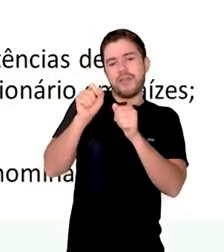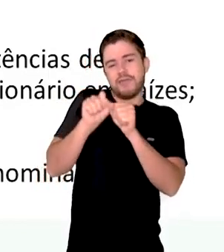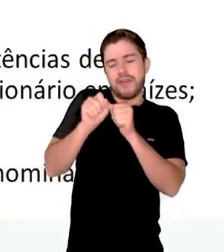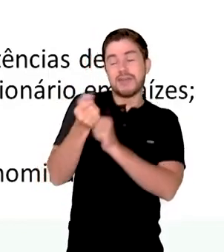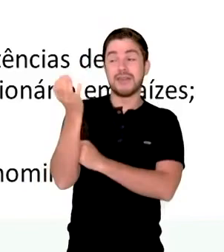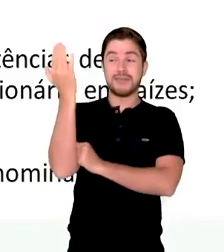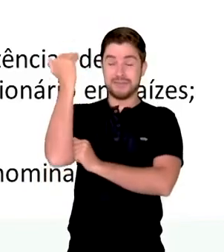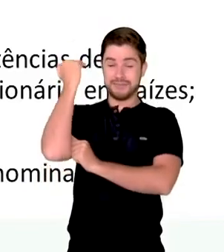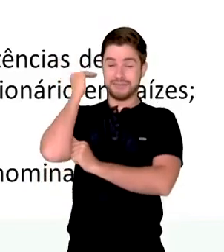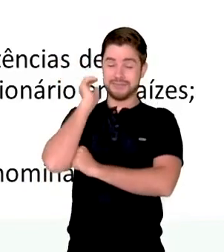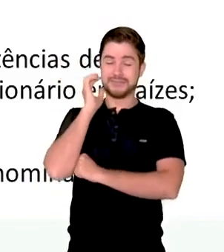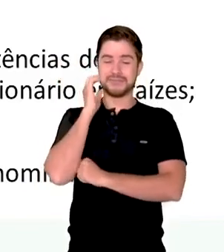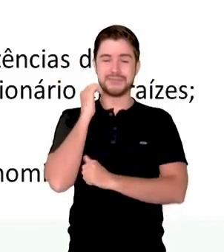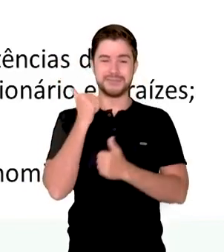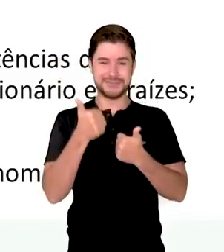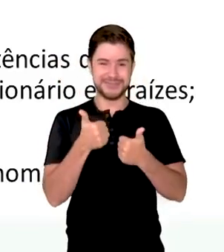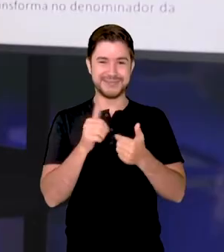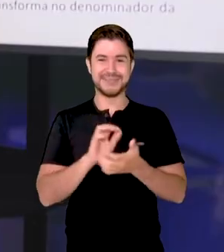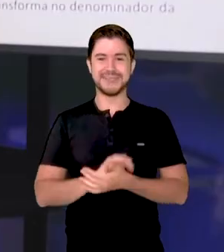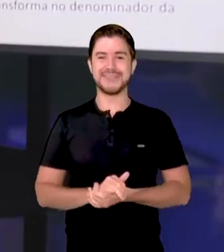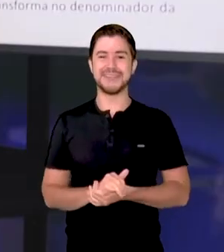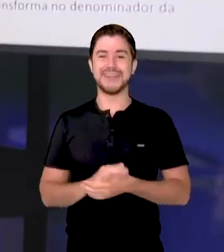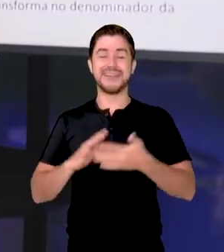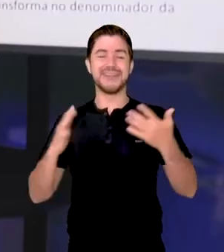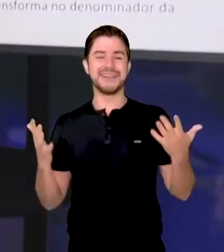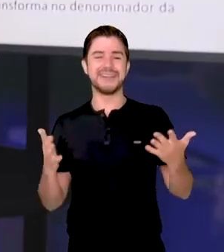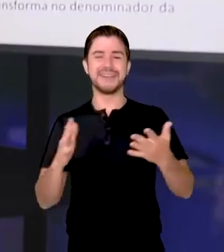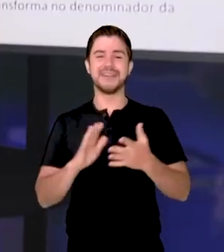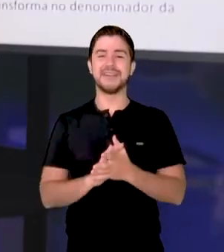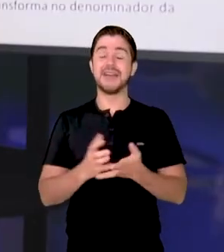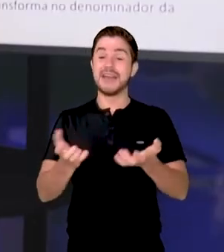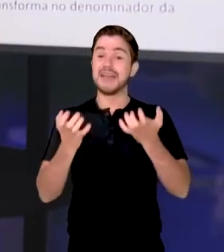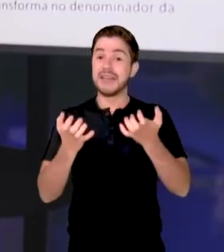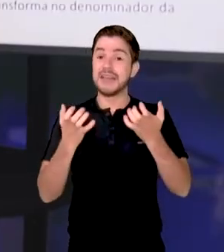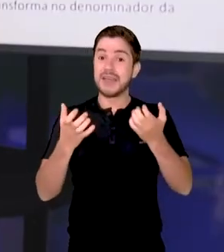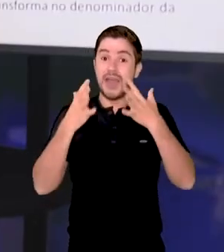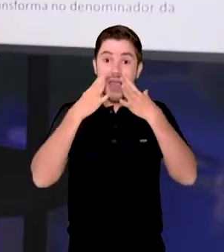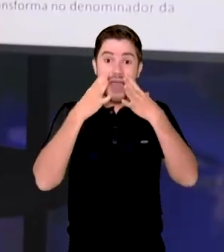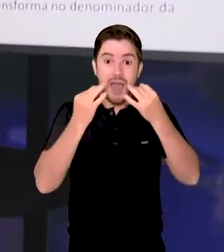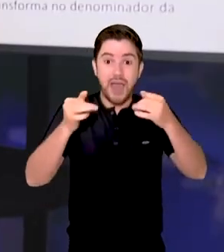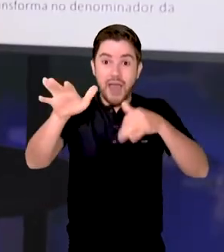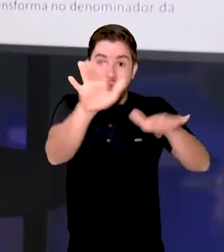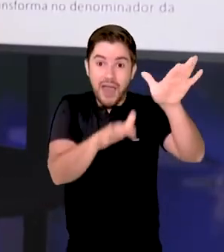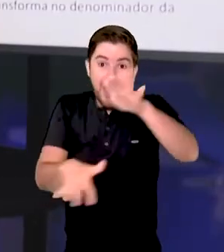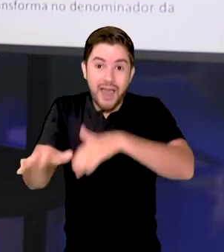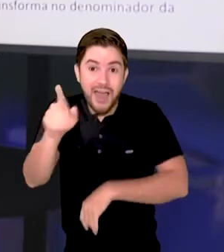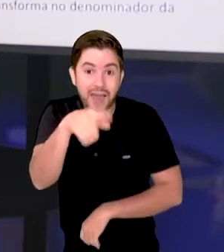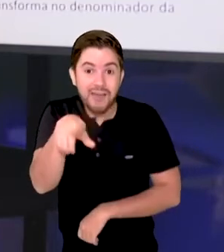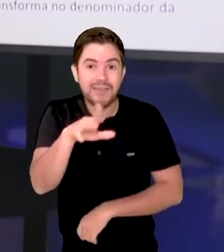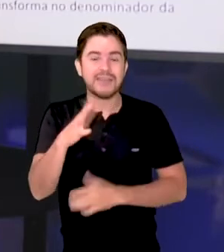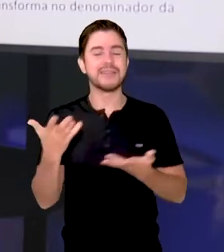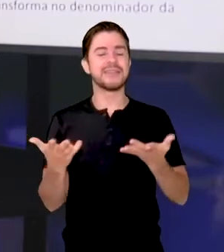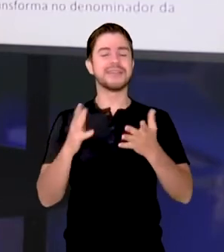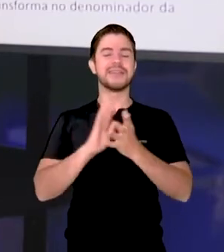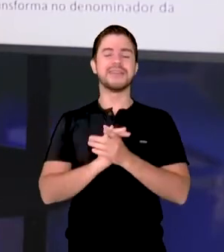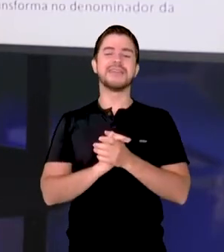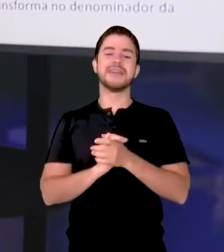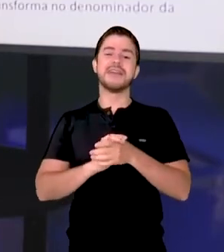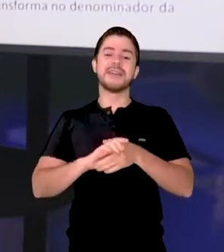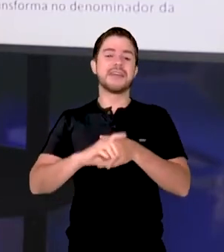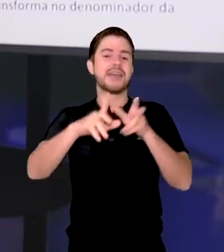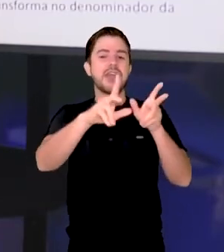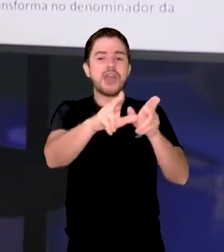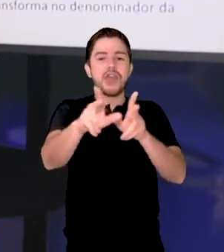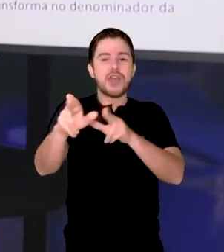nos slides anteriores Tudo bem pessoal aqui eu queria muito chamar atenção para vocês do seguinte da mesma